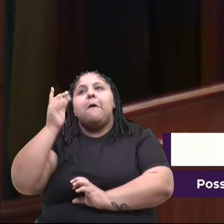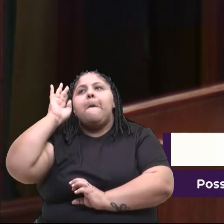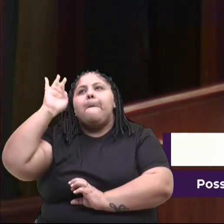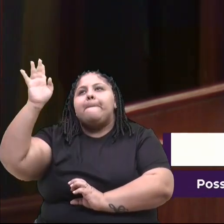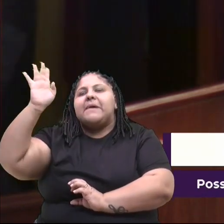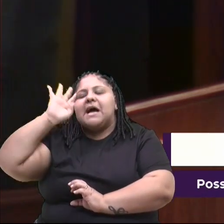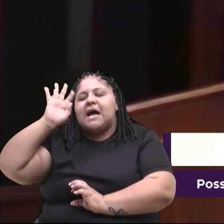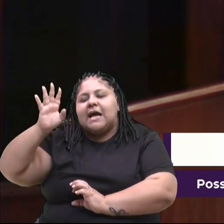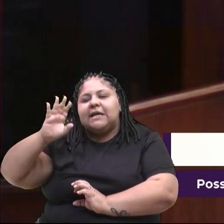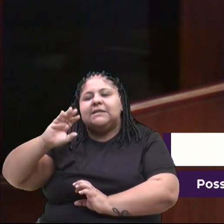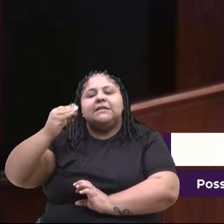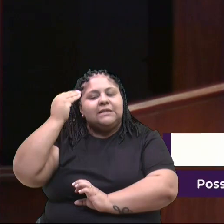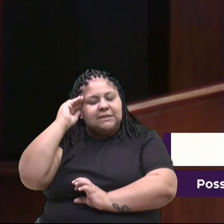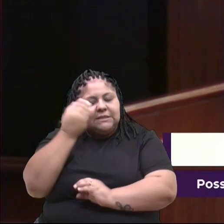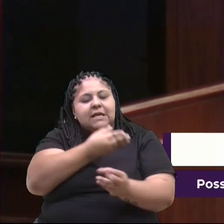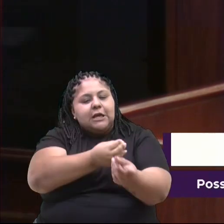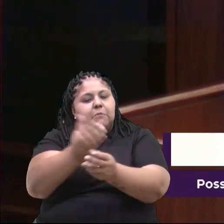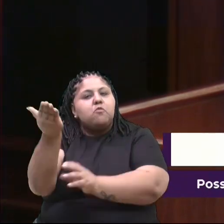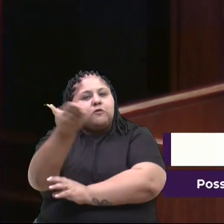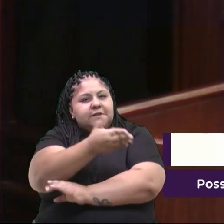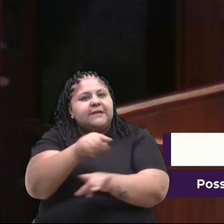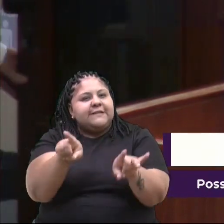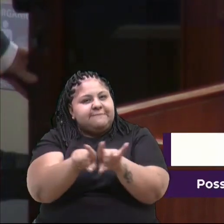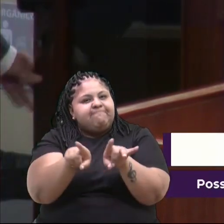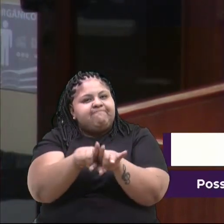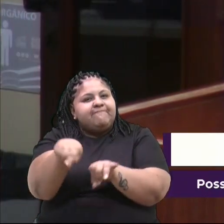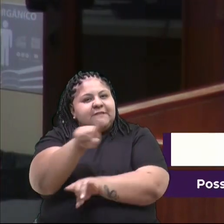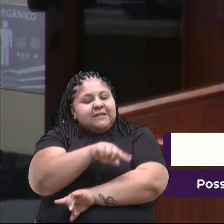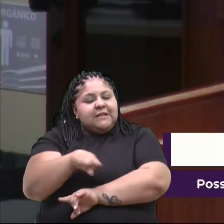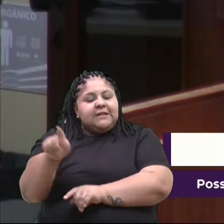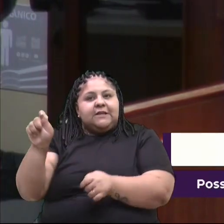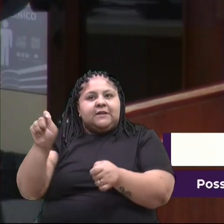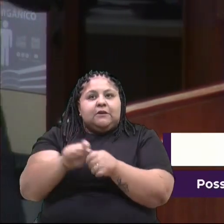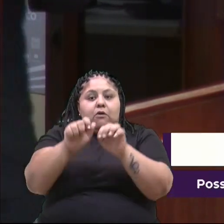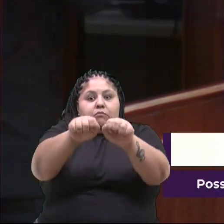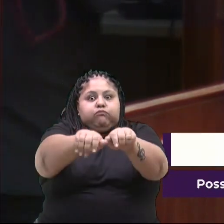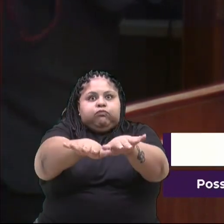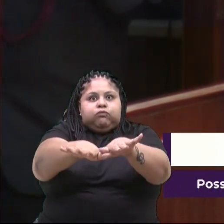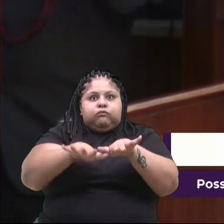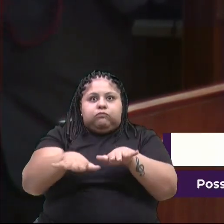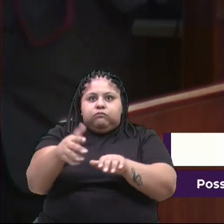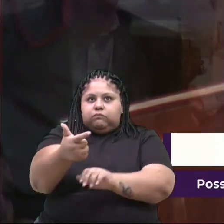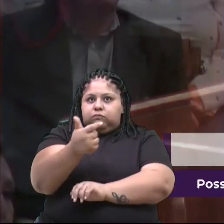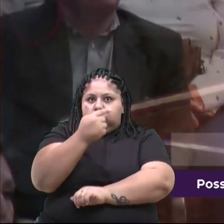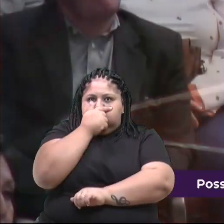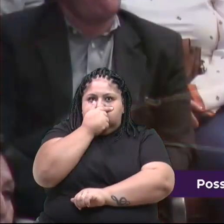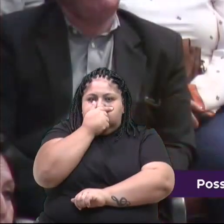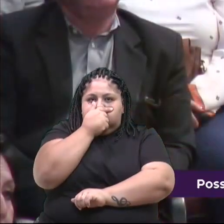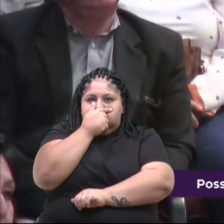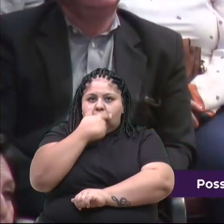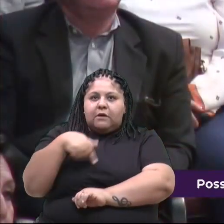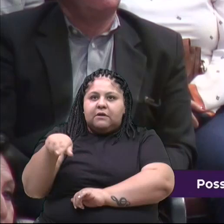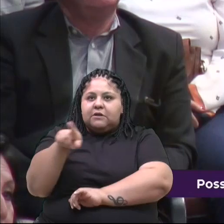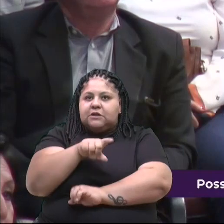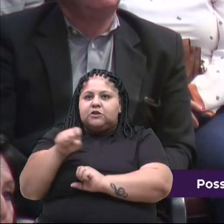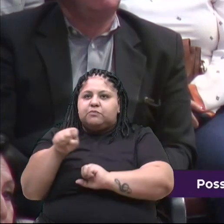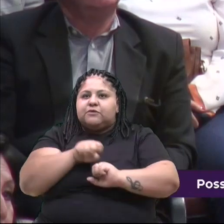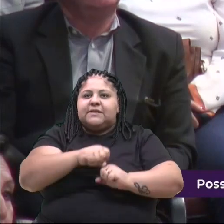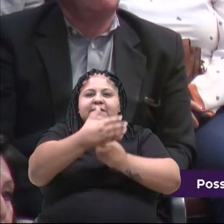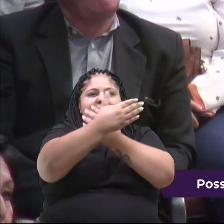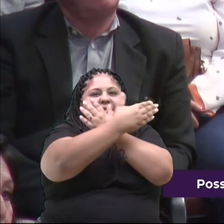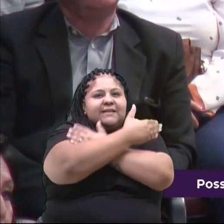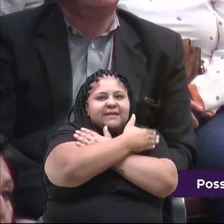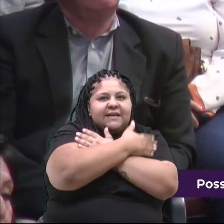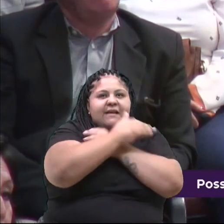sei que muitos colegas também, era que a gente tivesse plenário cheio. Era que a gente pudesse abraçar a